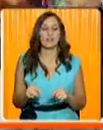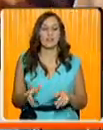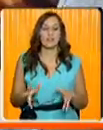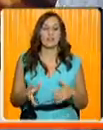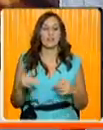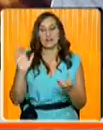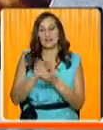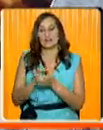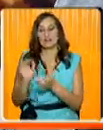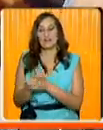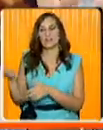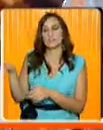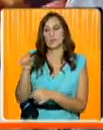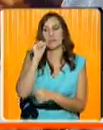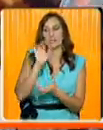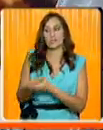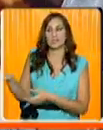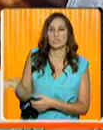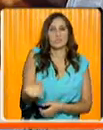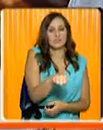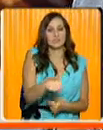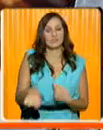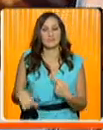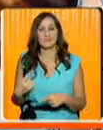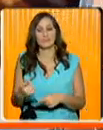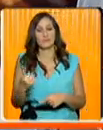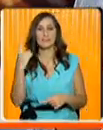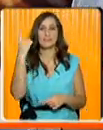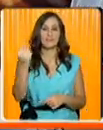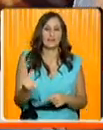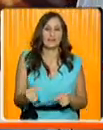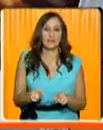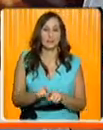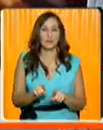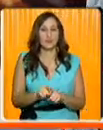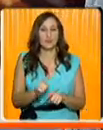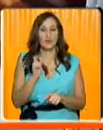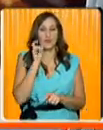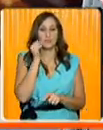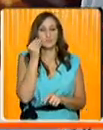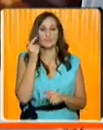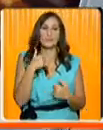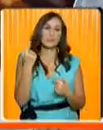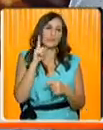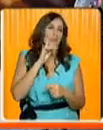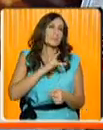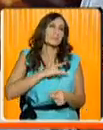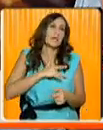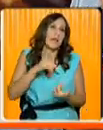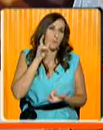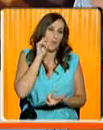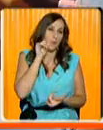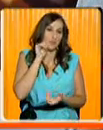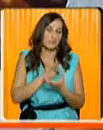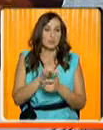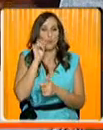Pronto, vão os casais, arrastam os maridos e eles vão... Então, é. E depois saem do género... Ah, eles são assim, mas a gente adora-os. E